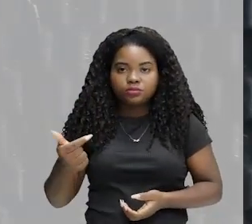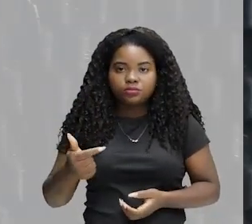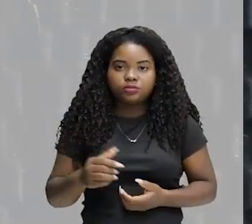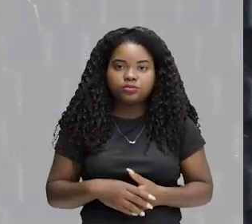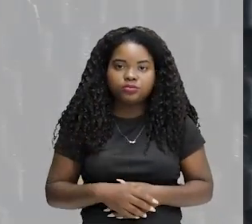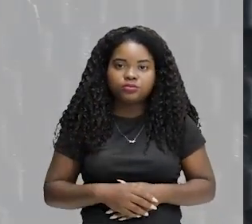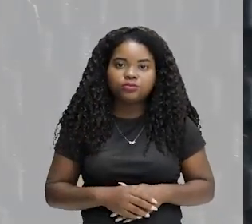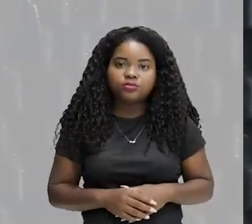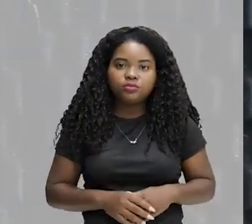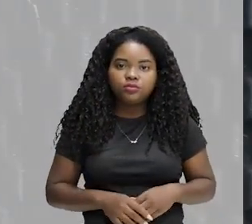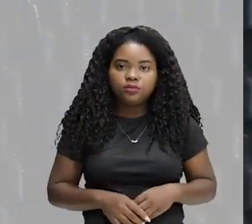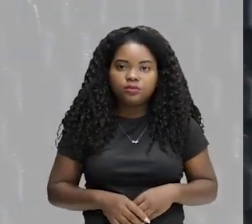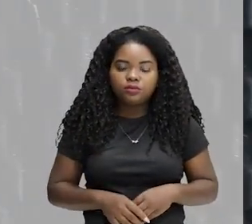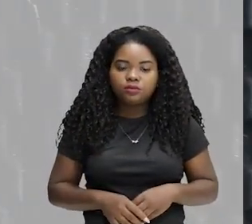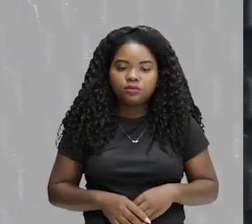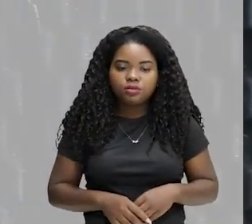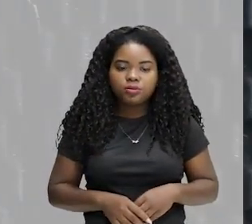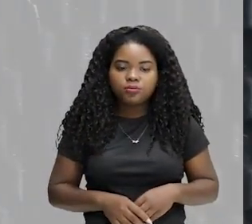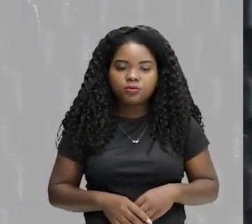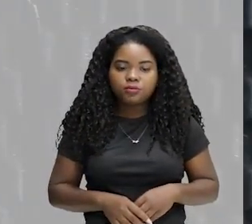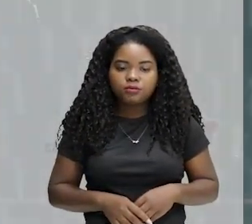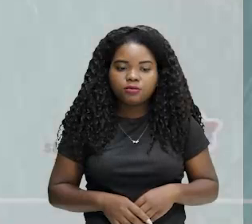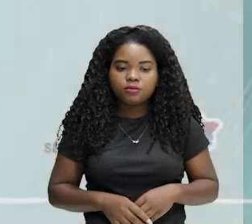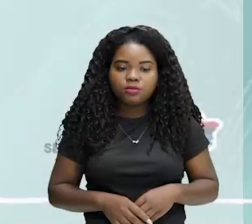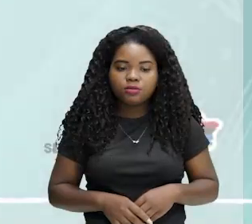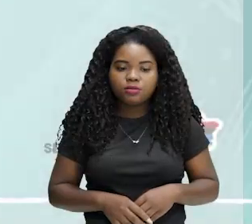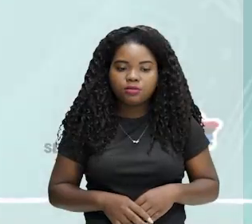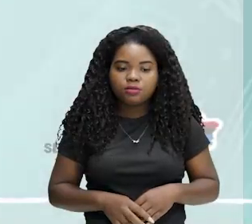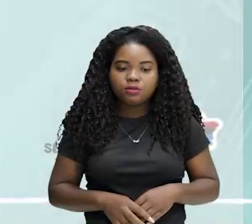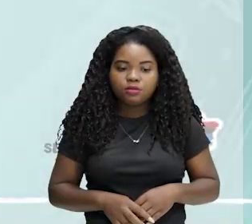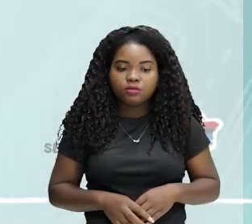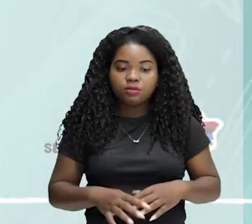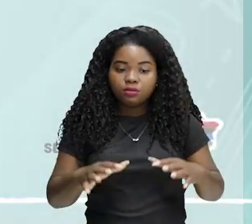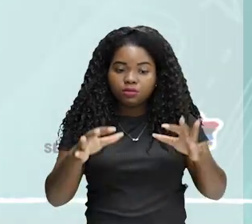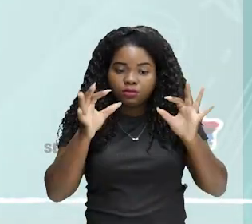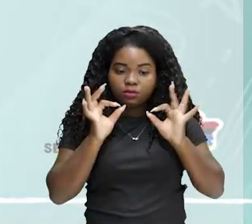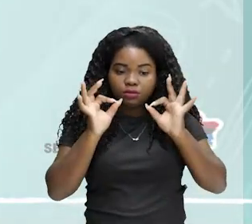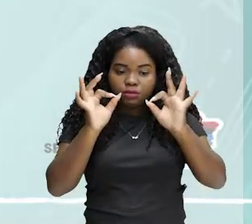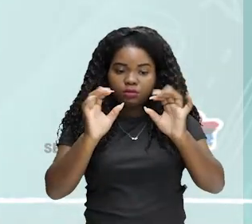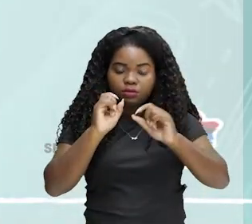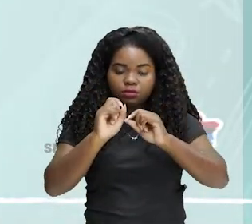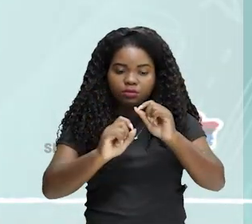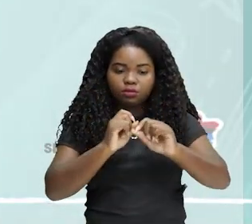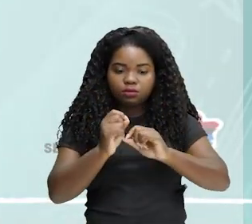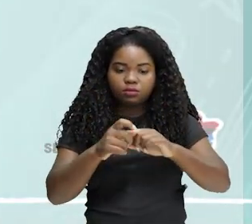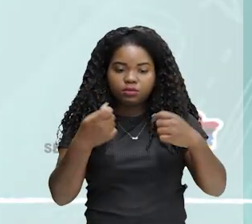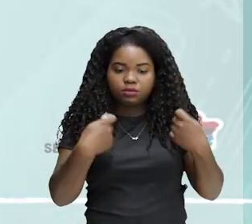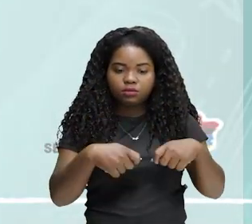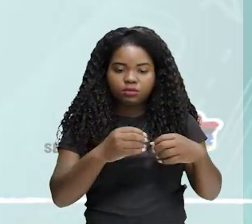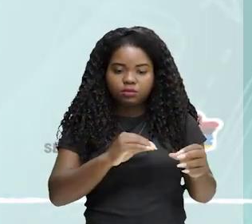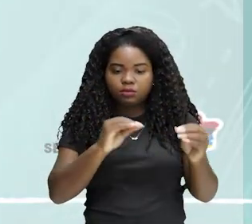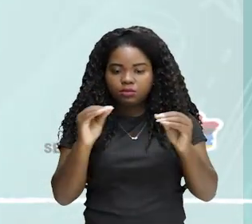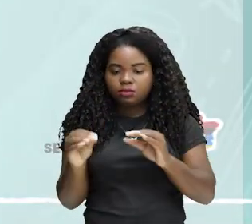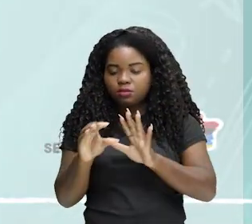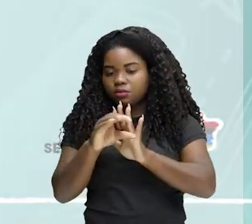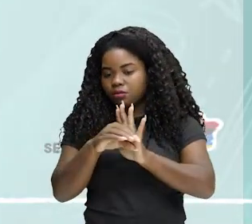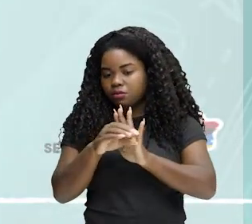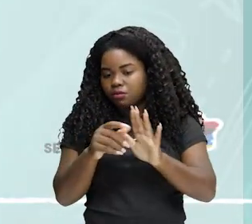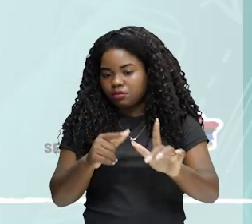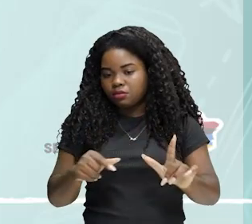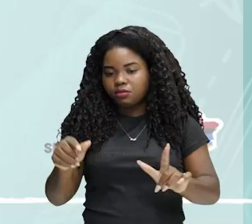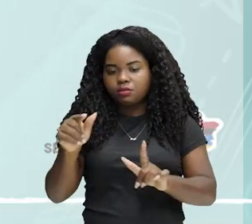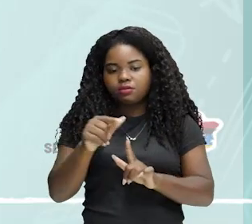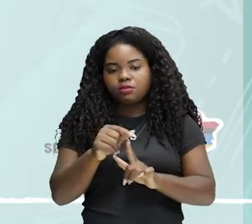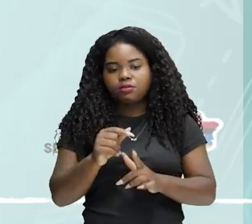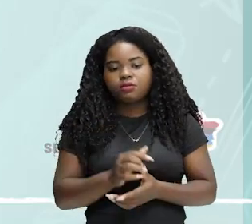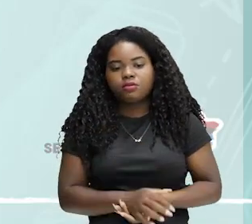Argentina. Calma, a gente ainda não está fazendo dessa forma. Eu chamo a tua atenção também que eu preciso aplicar a definição para ambos